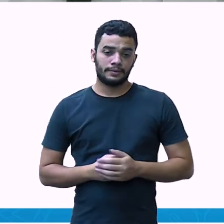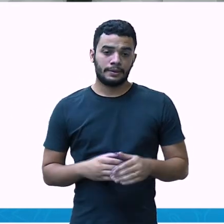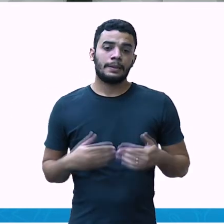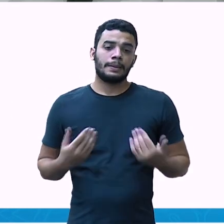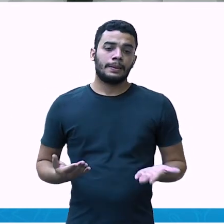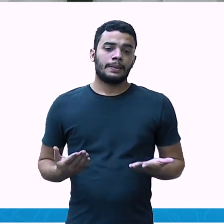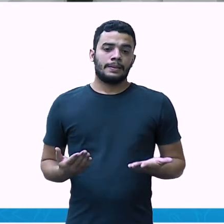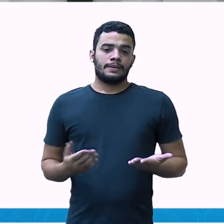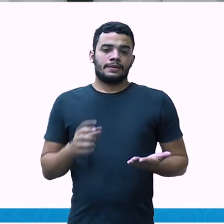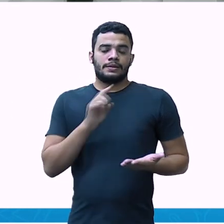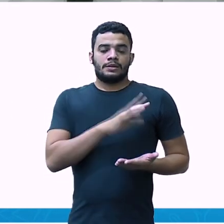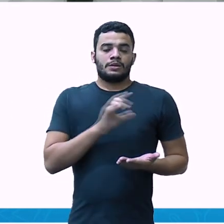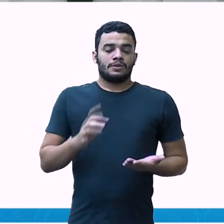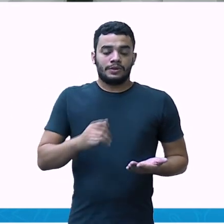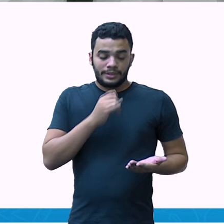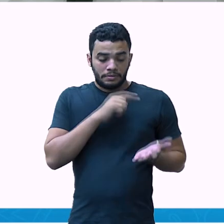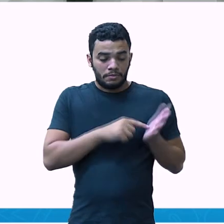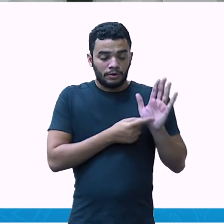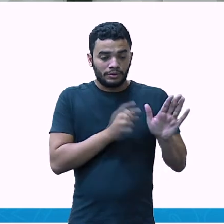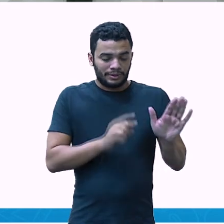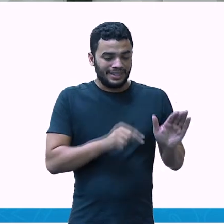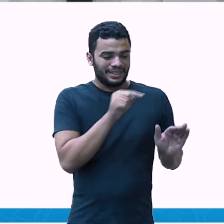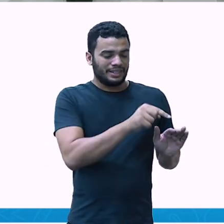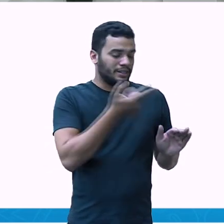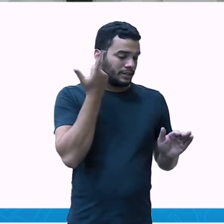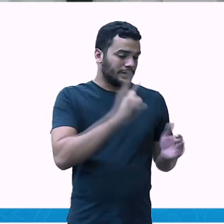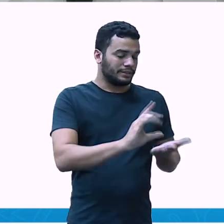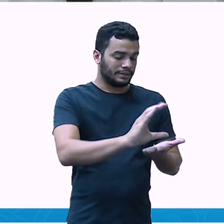2 salários estão aqui. 4.